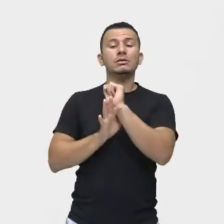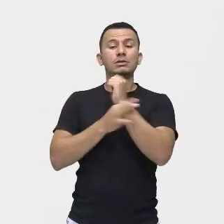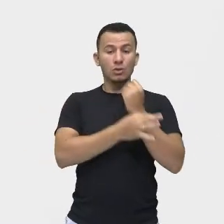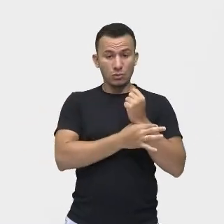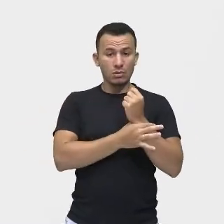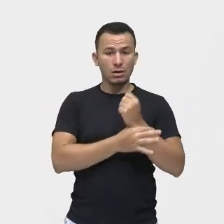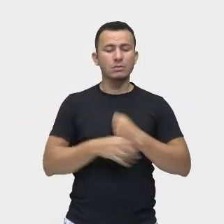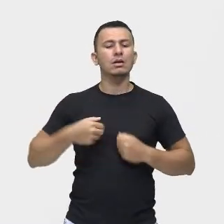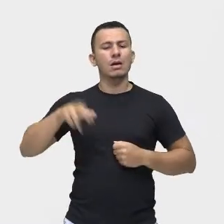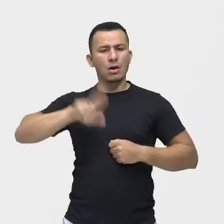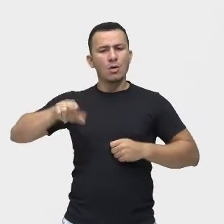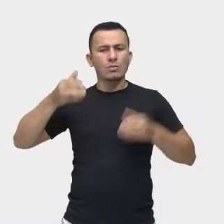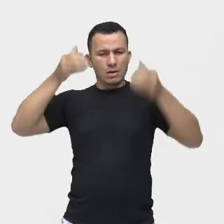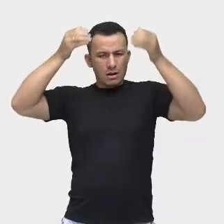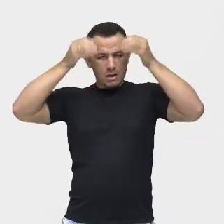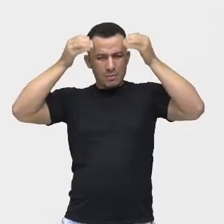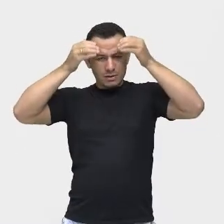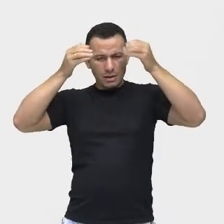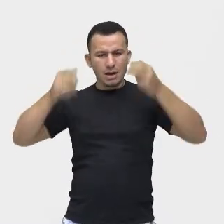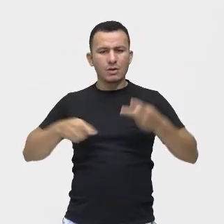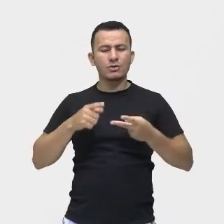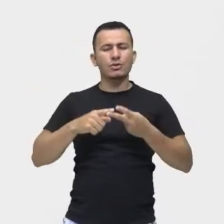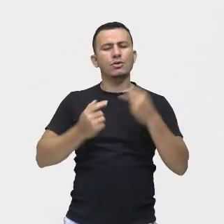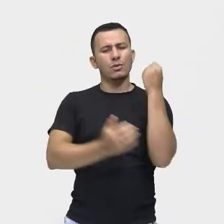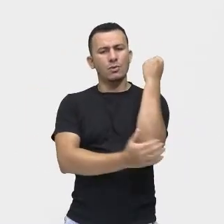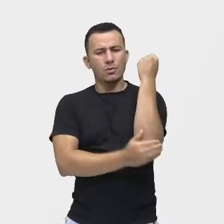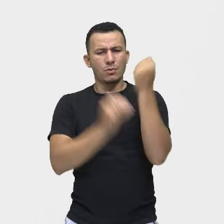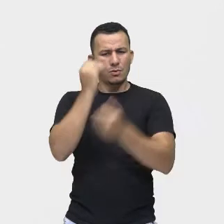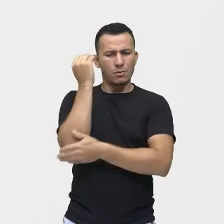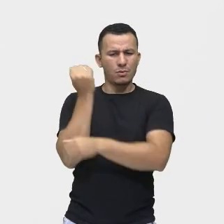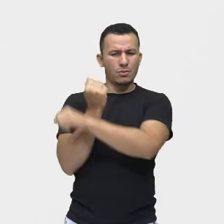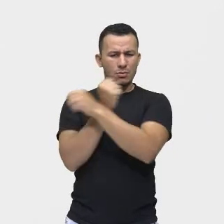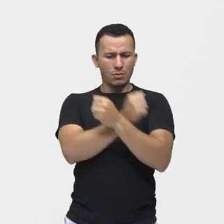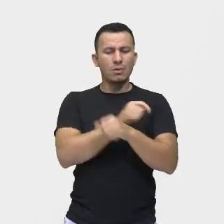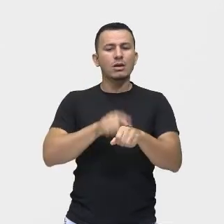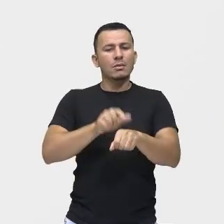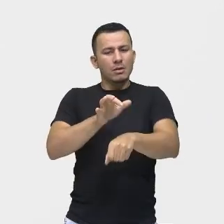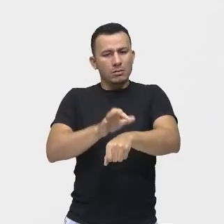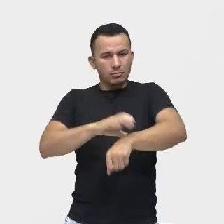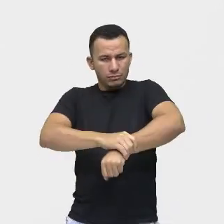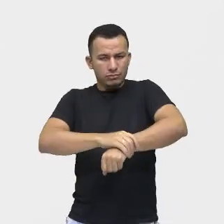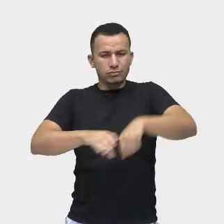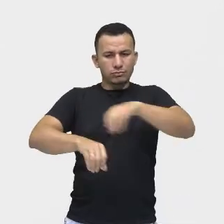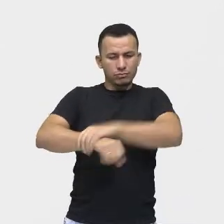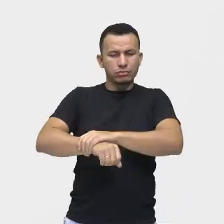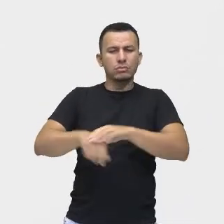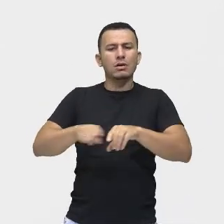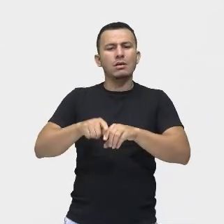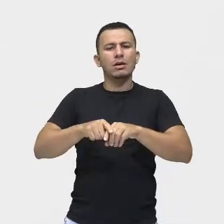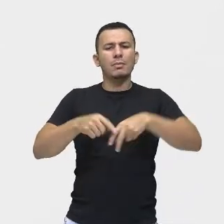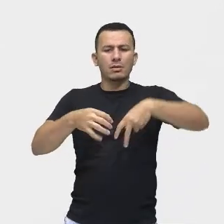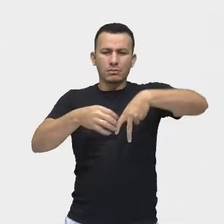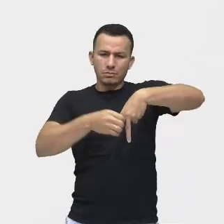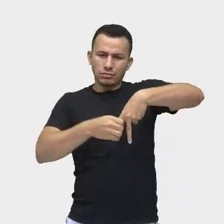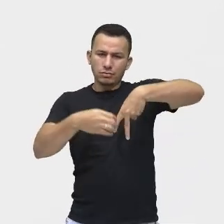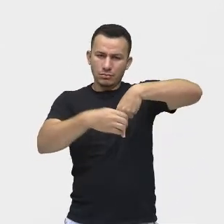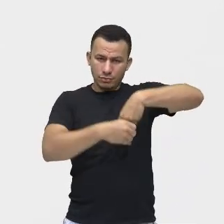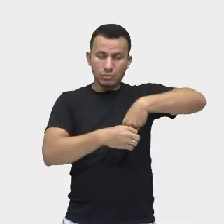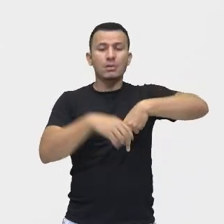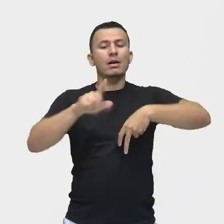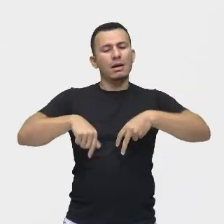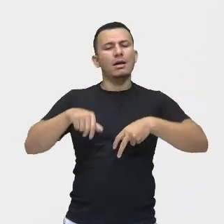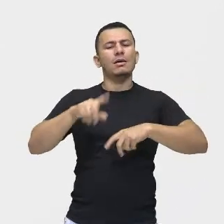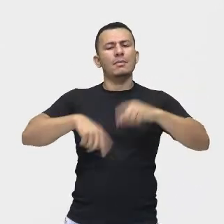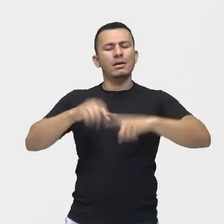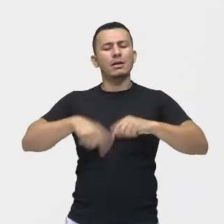Consiste na utilização do capacete, cotoveleira, protetor de pulso e a joelheira. Tá bom? Então esses são os